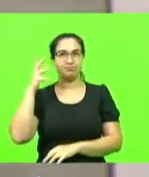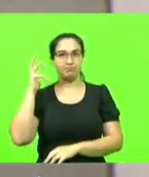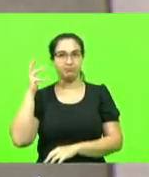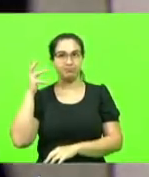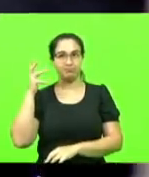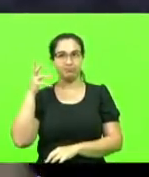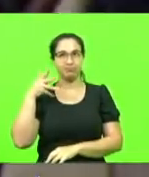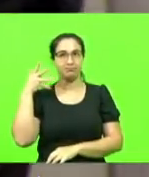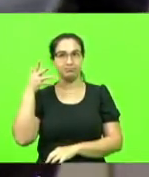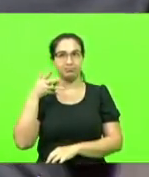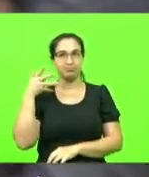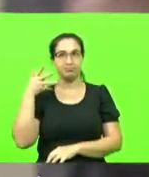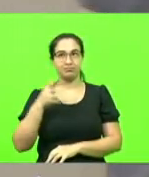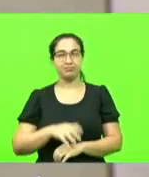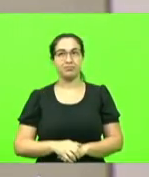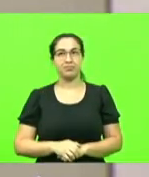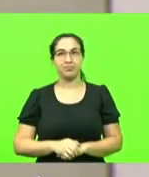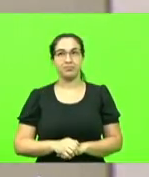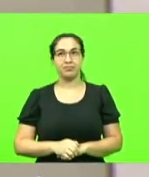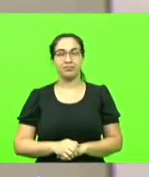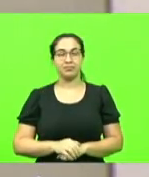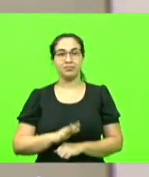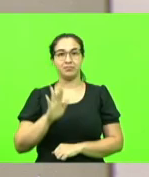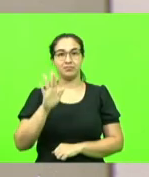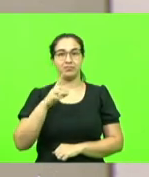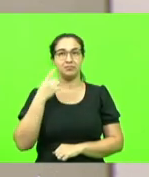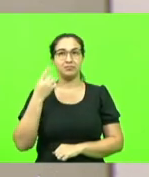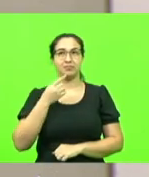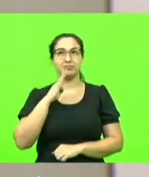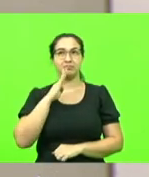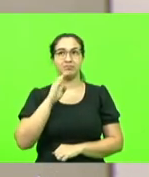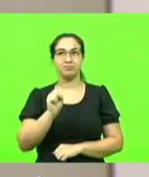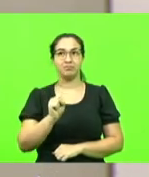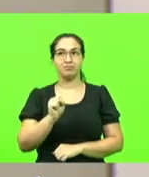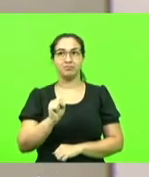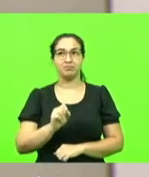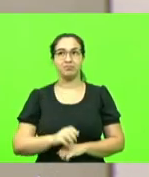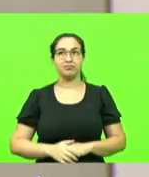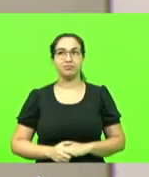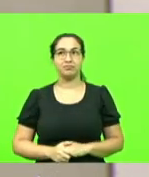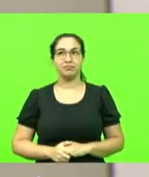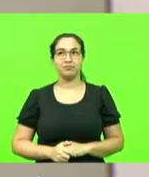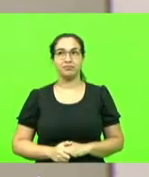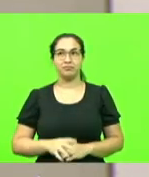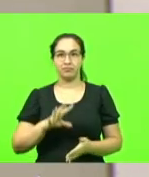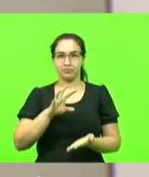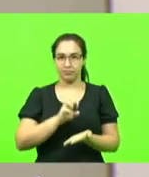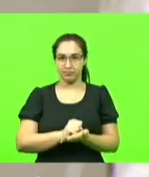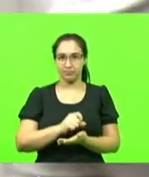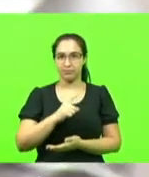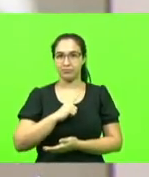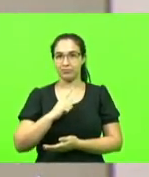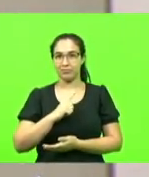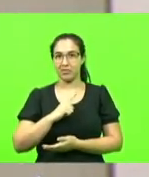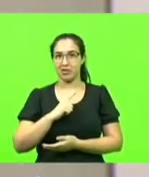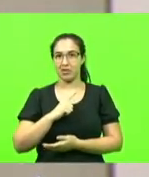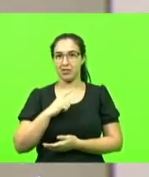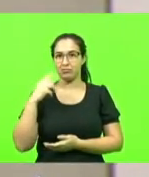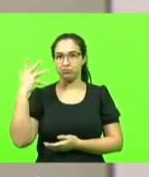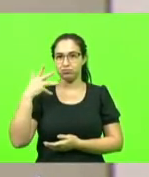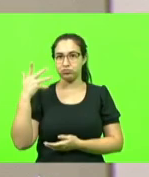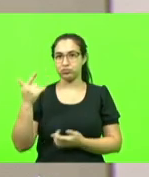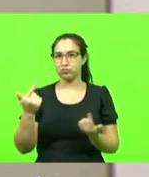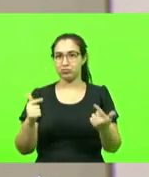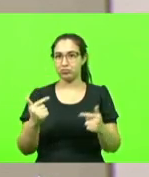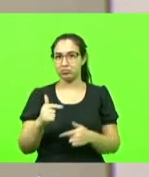sessão de hoje. Presidente. Com a palavra, deputado Bruno Souza. Eu acho que eu tenho uma inscrição, eu acho que eu não falei ainda, presidente. Aqui